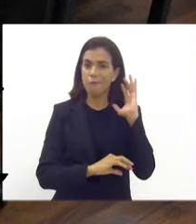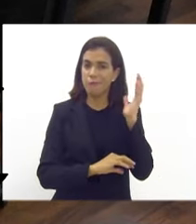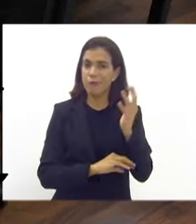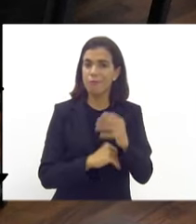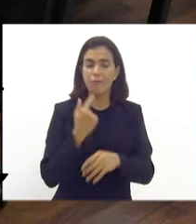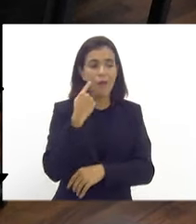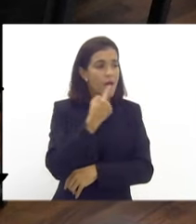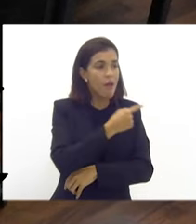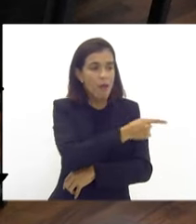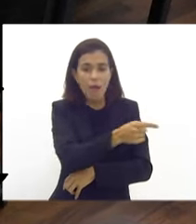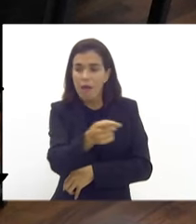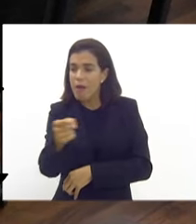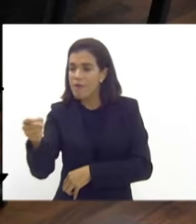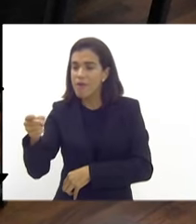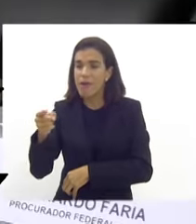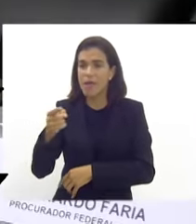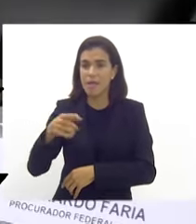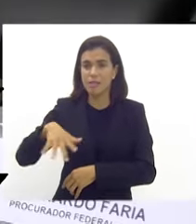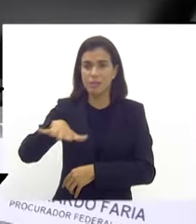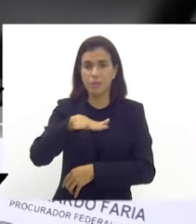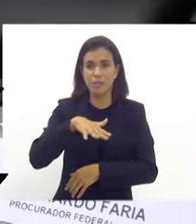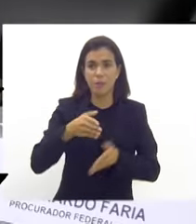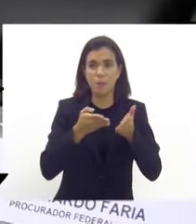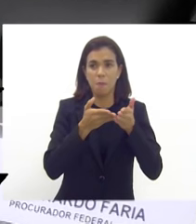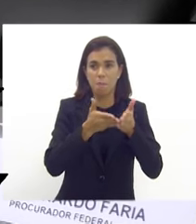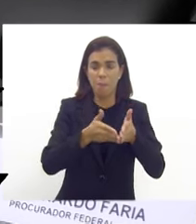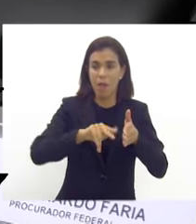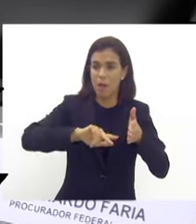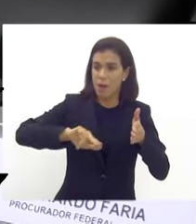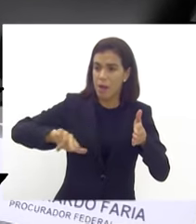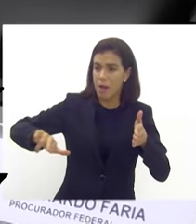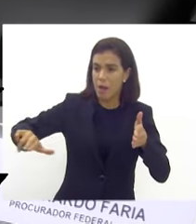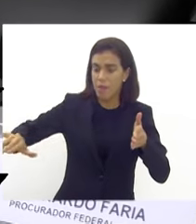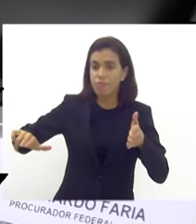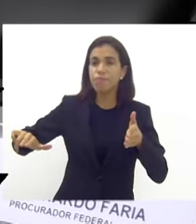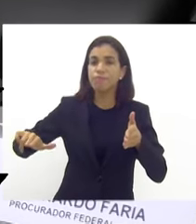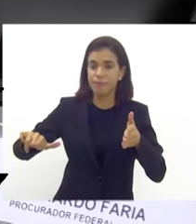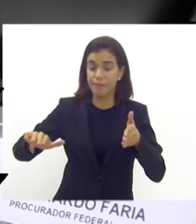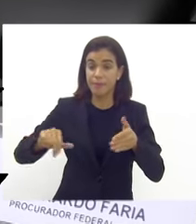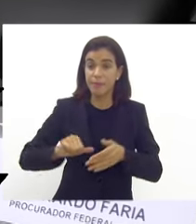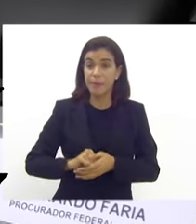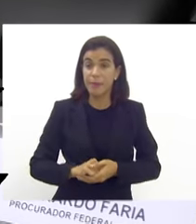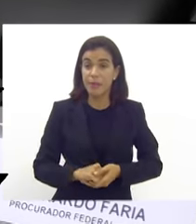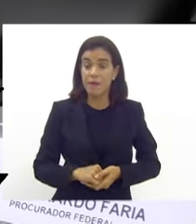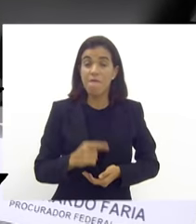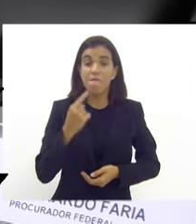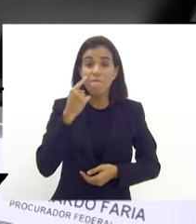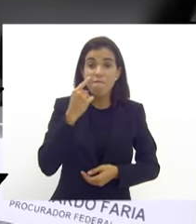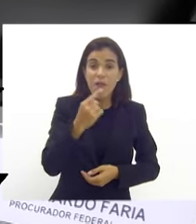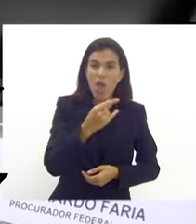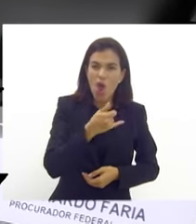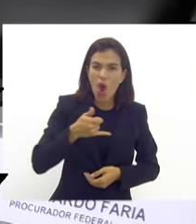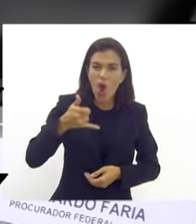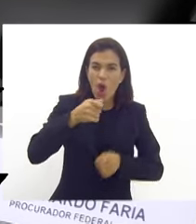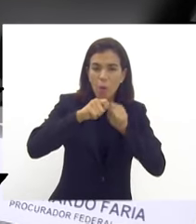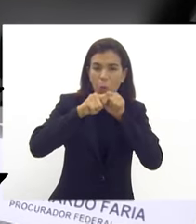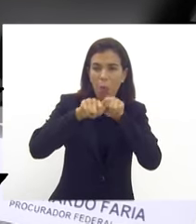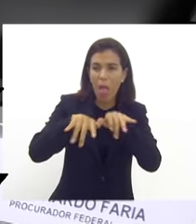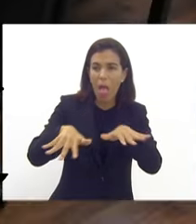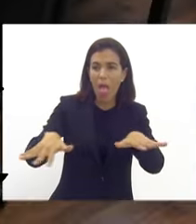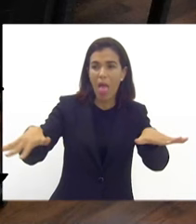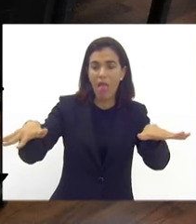perto as condições daquelas embarcações que tá vazando óleo gráo é só passar para ele que ver E aí nós vamos poder de alguma forma provocar o